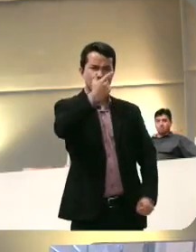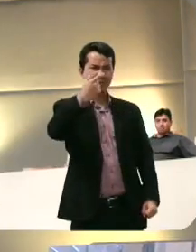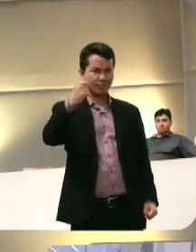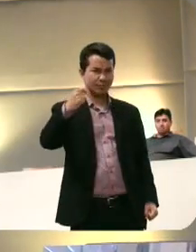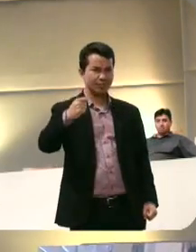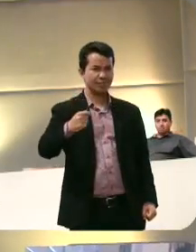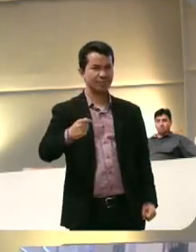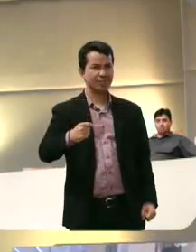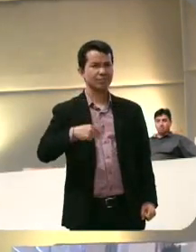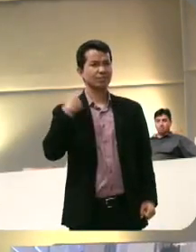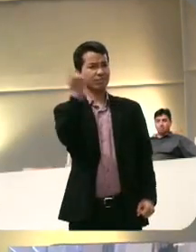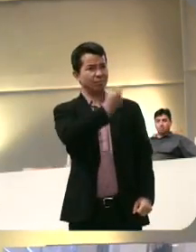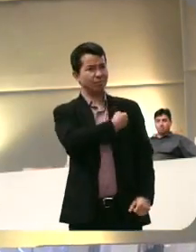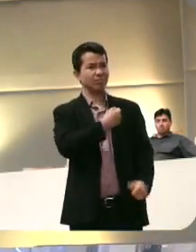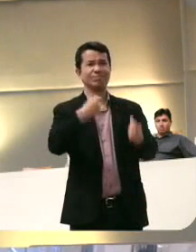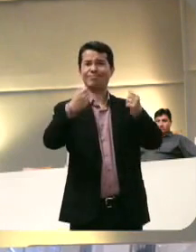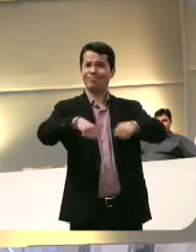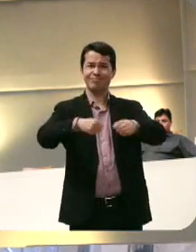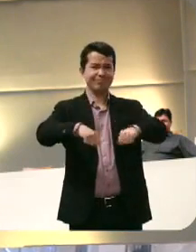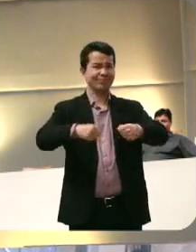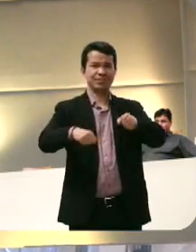Restaura os lugares sagrados na sua vida.